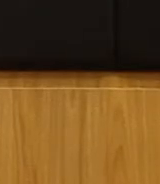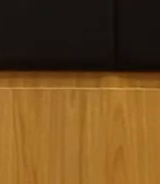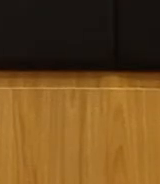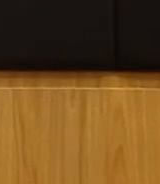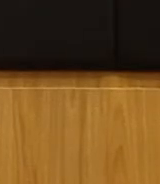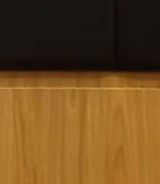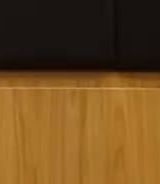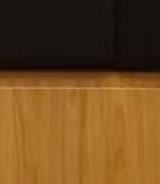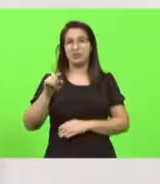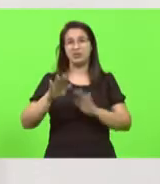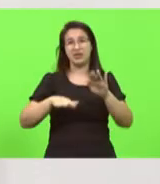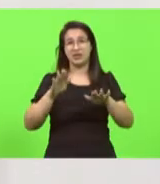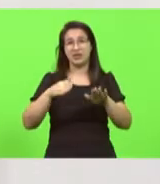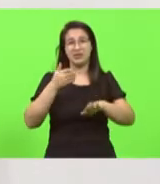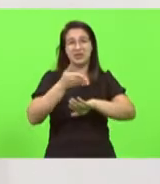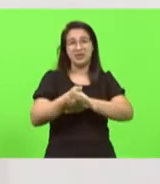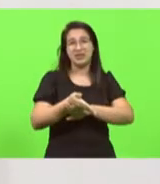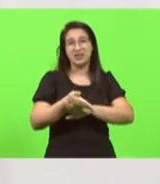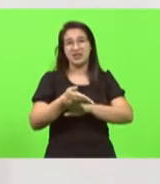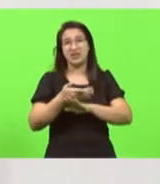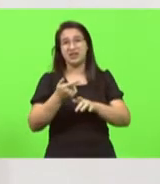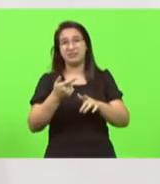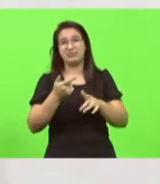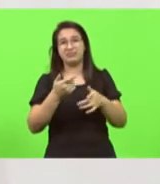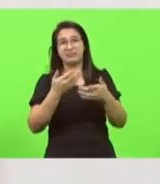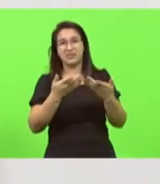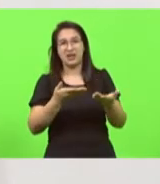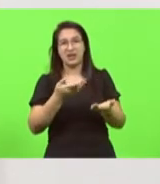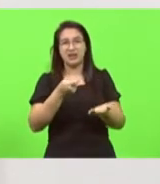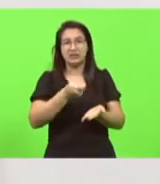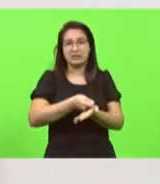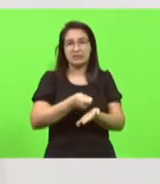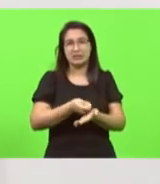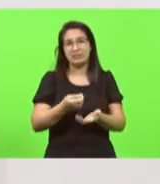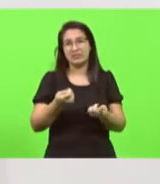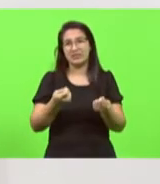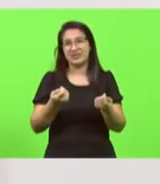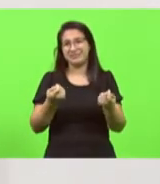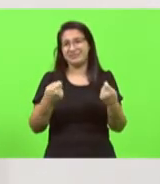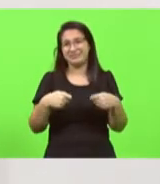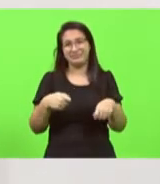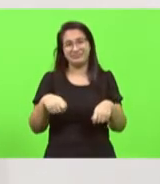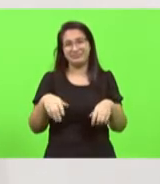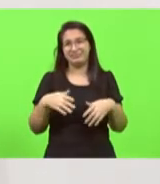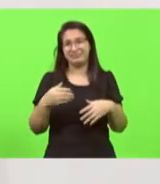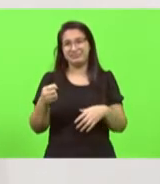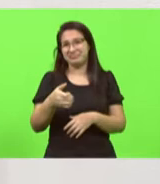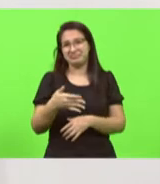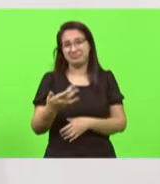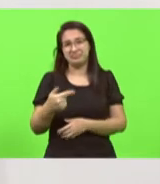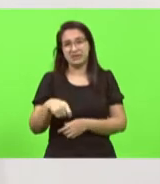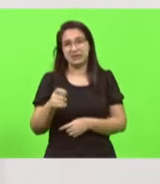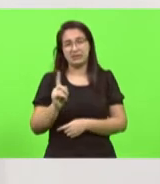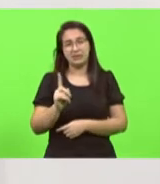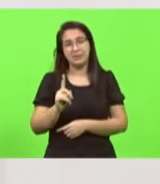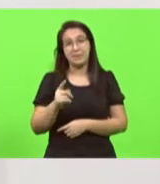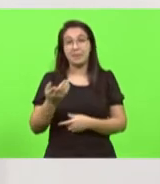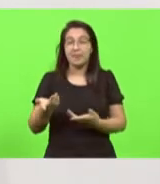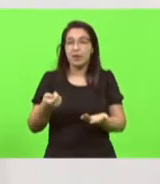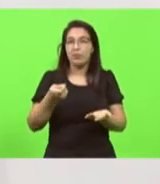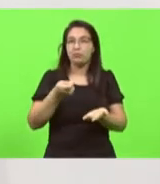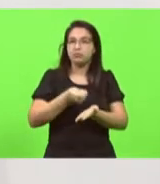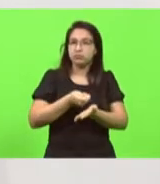pequenos devedores. Nós inventamos um meio de que nós pudéssemos cobrar esses pequenos